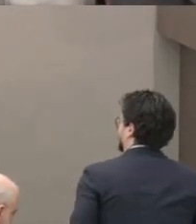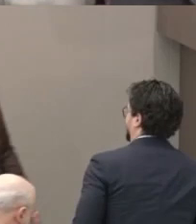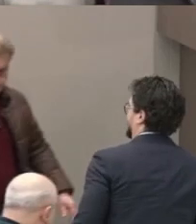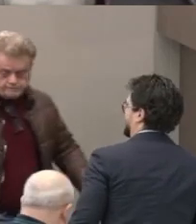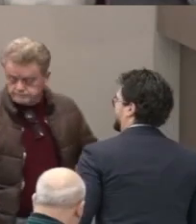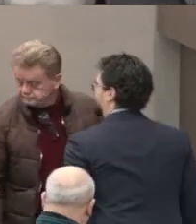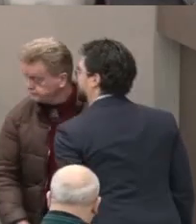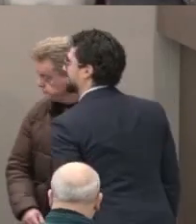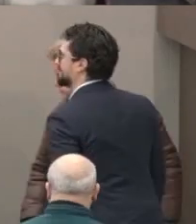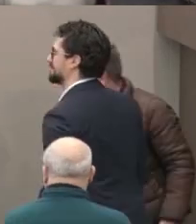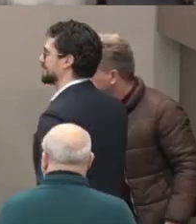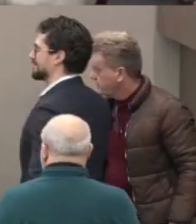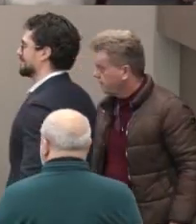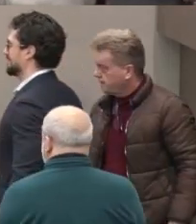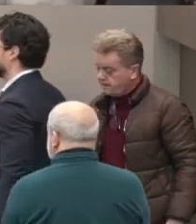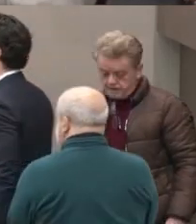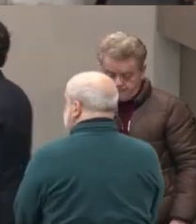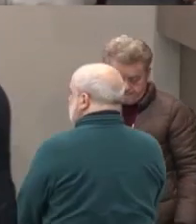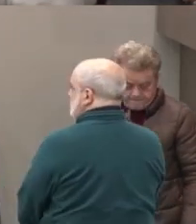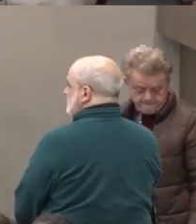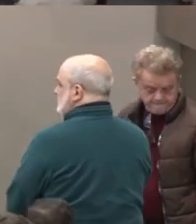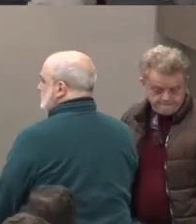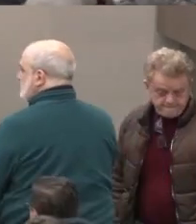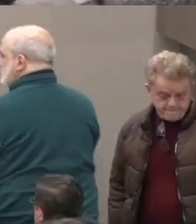Quer dizer até onde pega o ângulo aí?